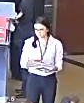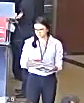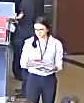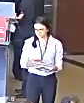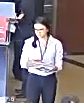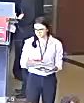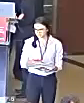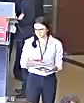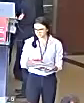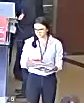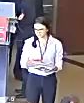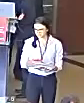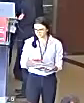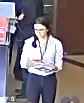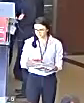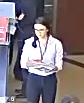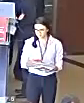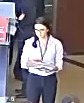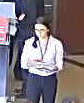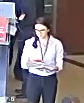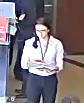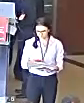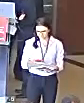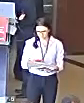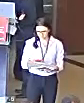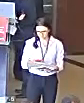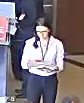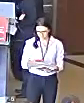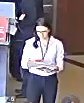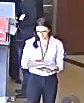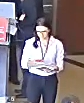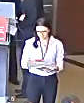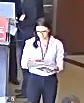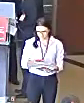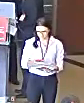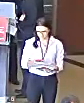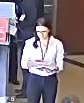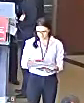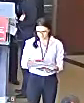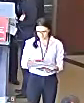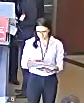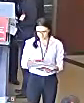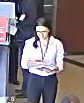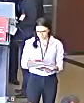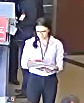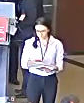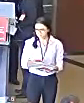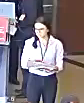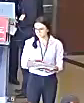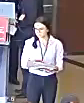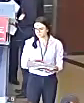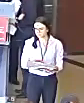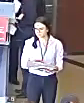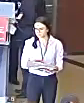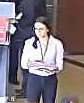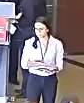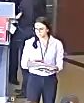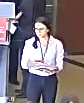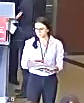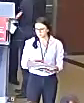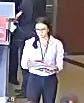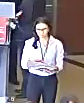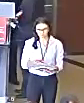inclusão inclusão social o chamado estatuto da pessoa com deficiência passou a segurar por lei as condições básicas de